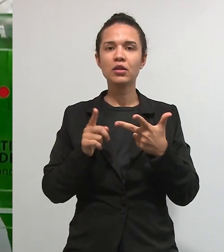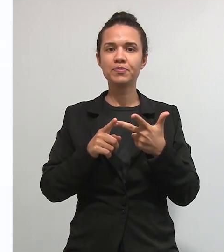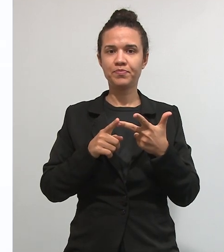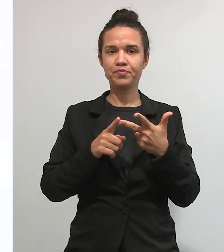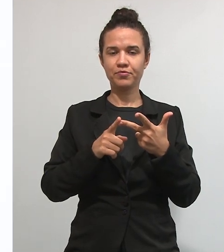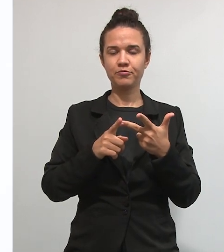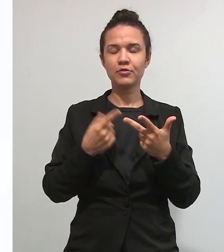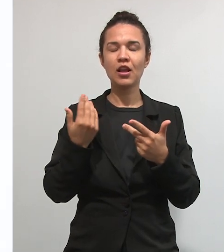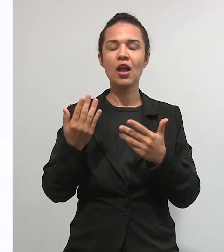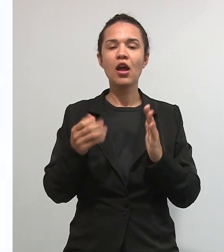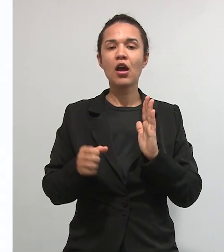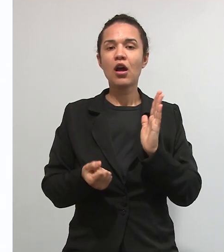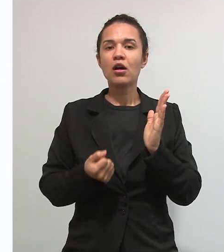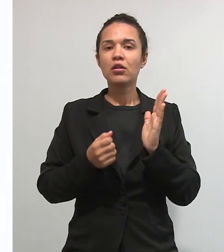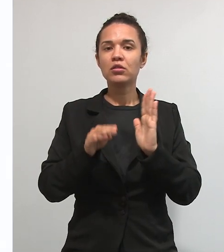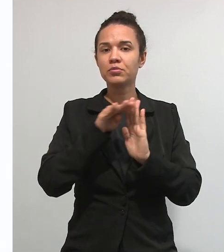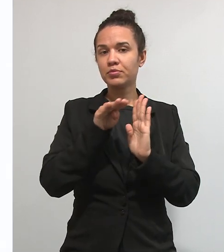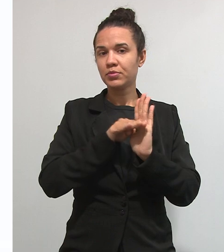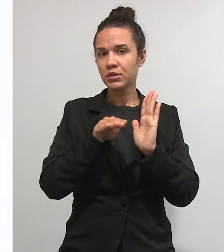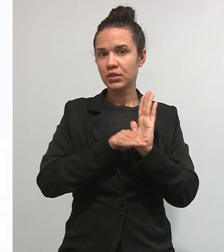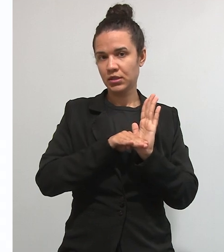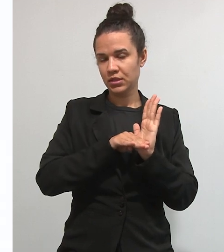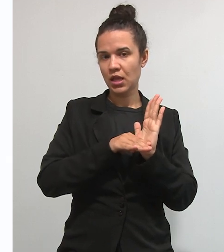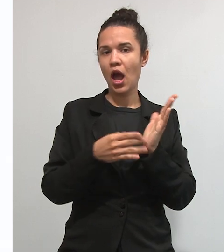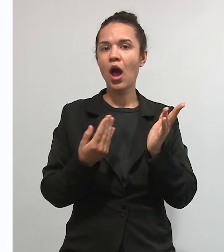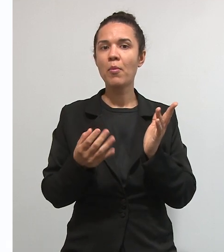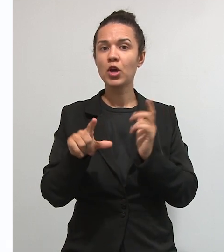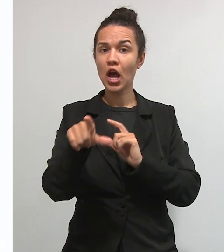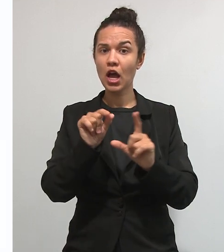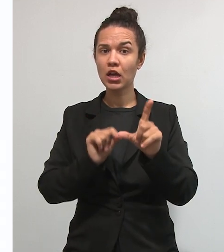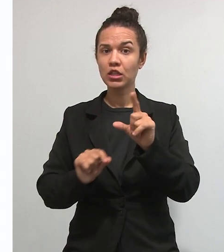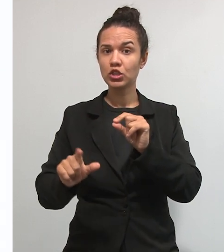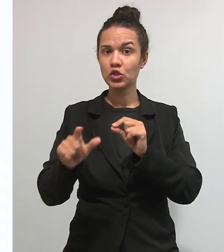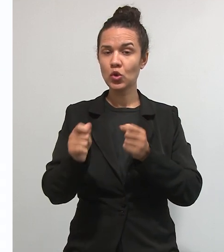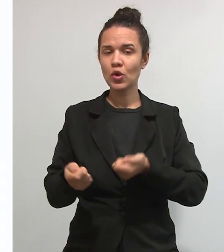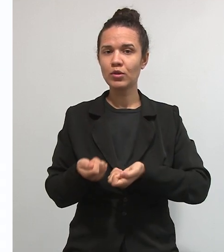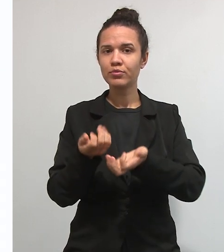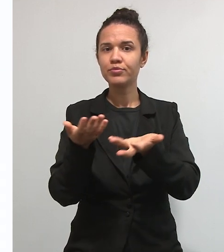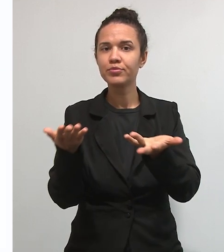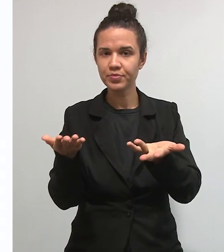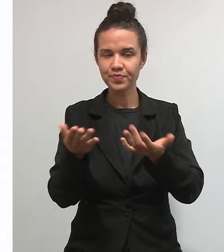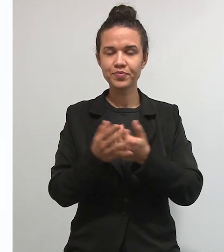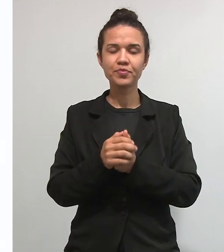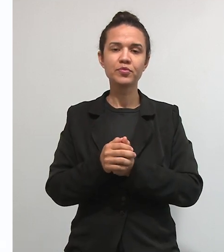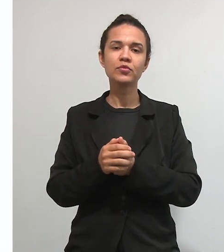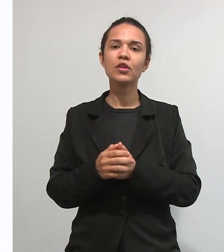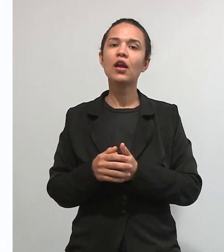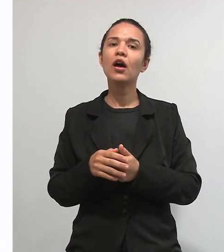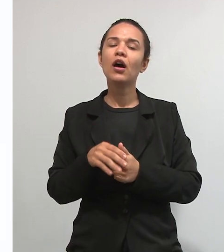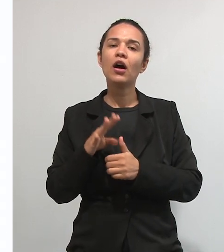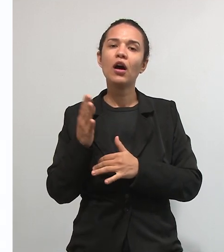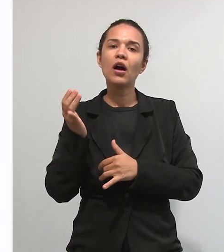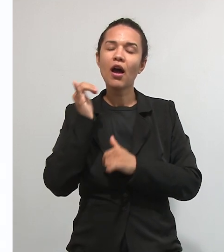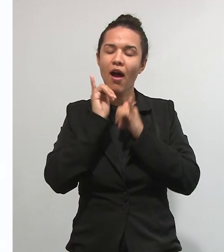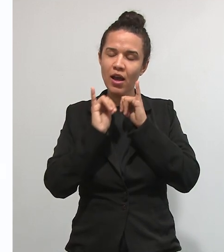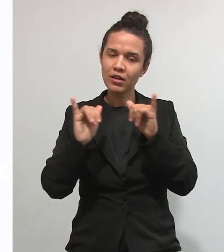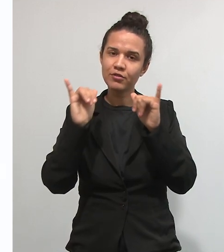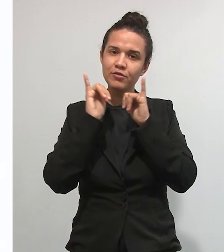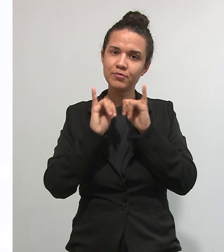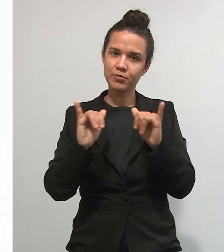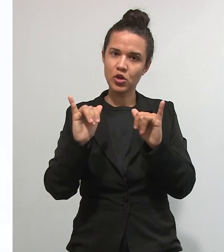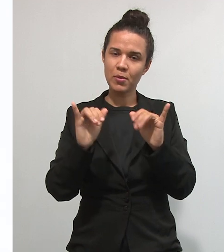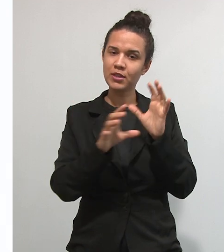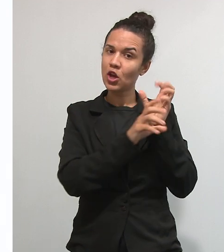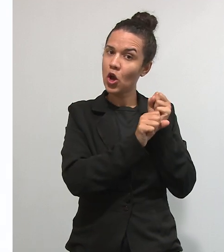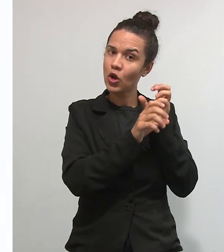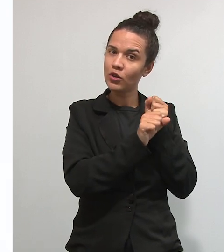E o princípio da oportunidade, o que ele visa? A informação contábil deve ser o quê?